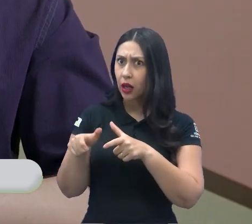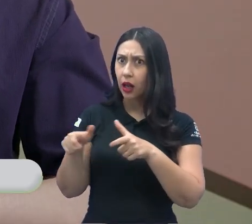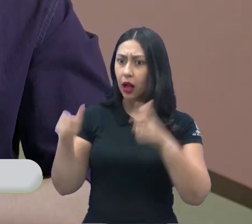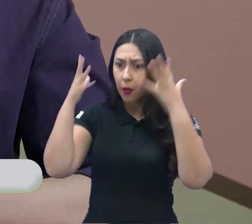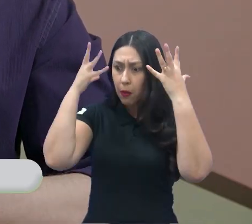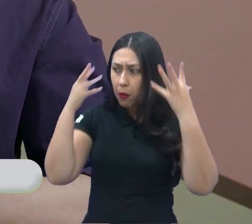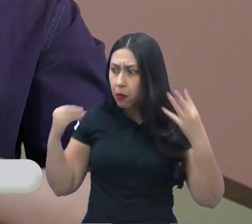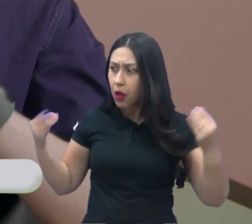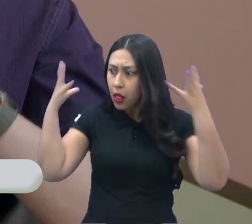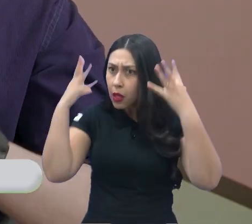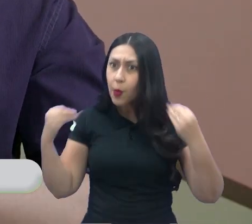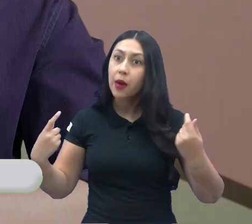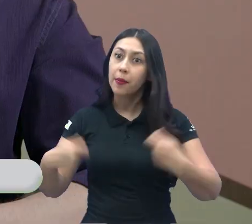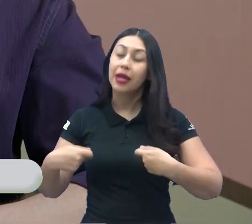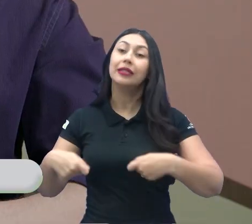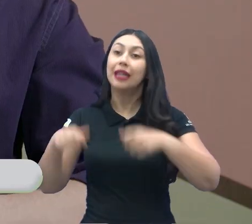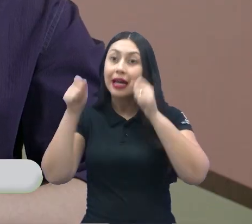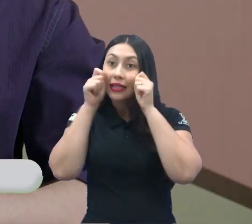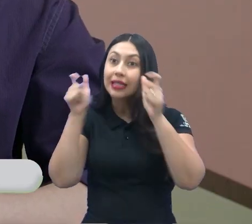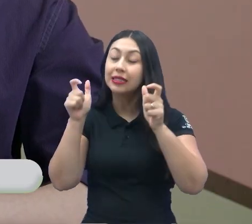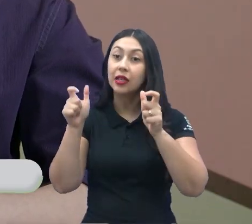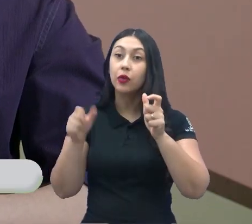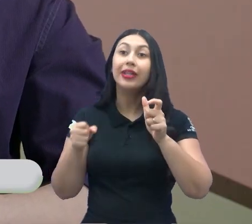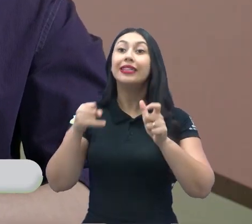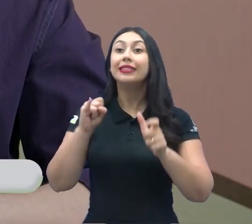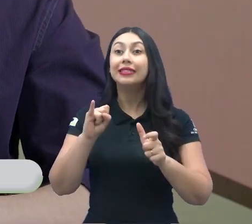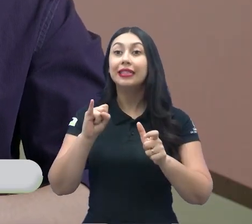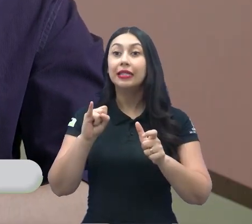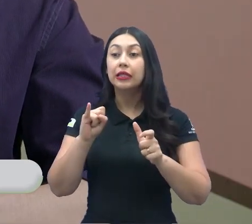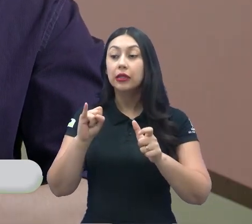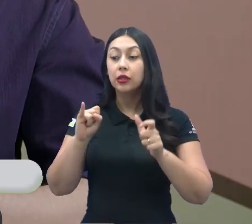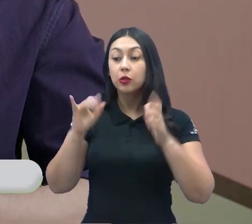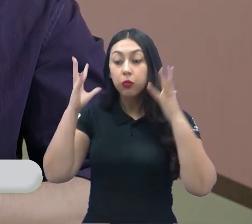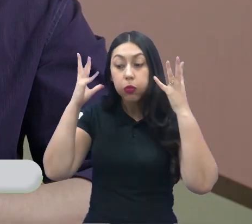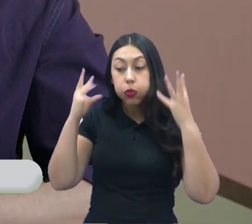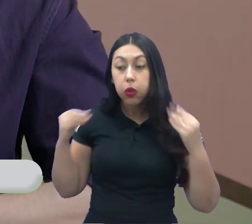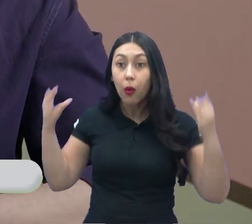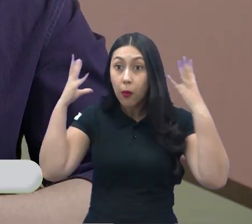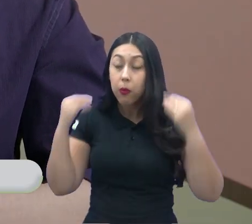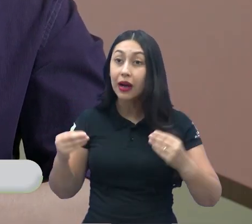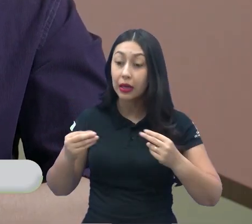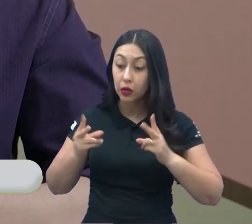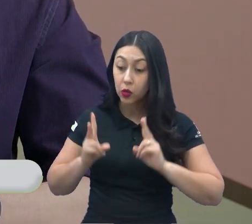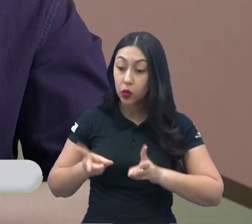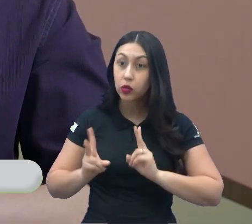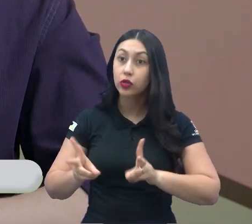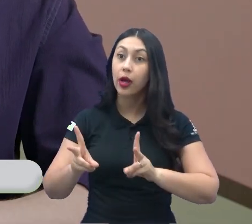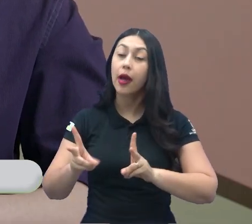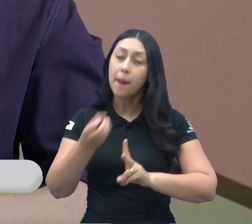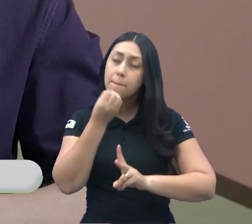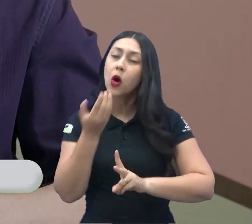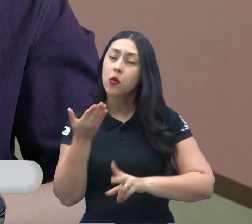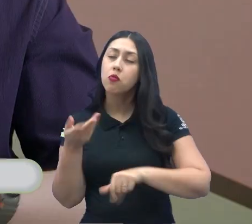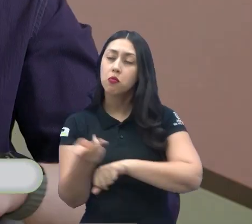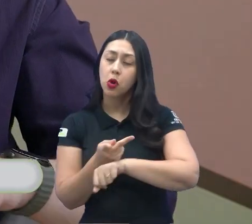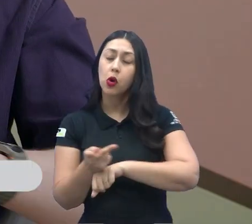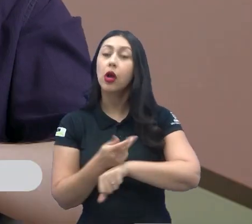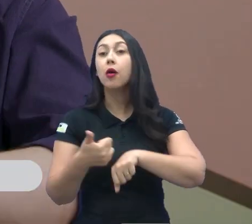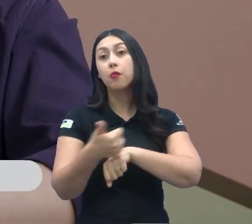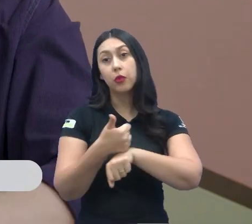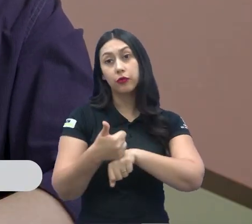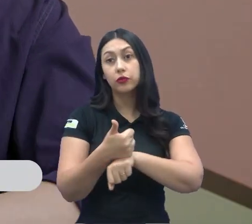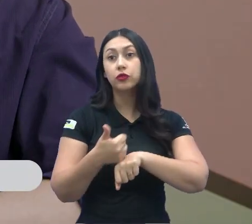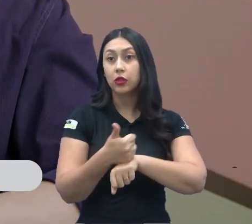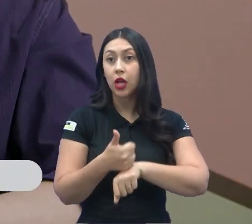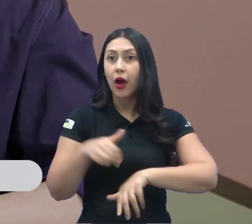de olho. Se essa queda aumentada, ela permanecer por alguns dias, aí é legal buscar um tricologista. Normalmente você vai perceber isso no banho, então tufos de